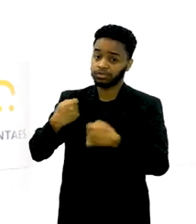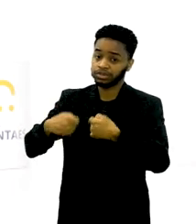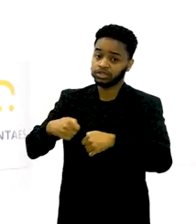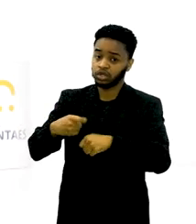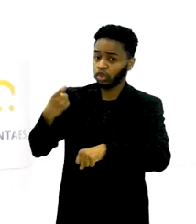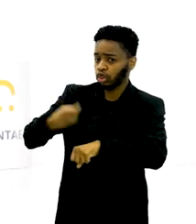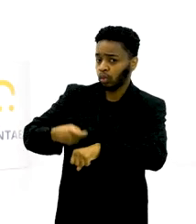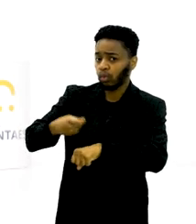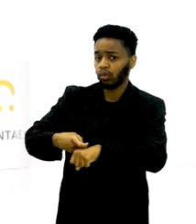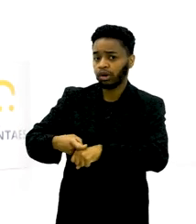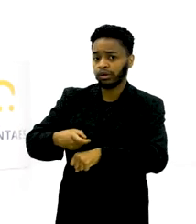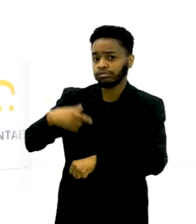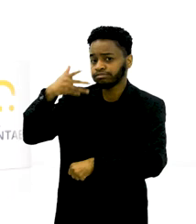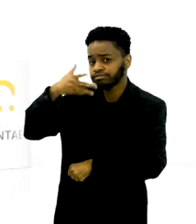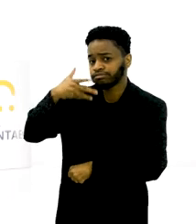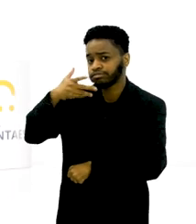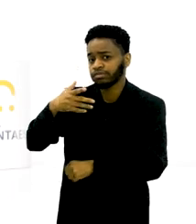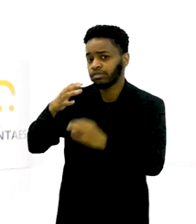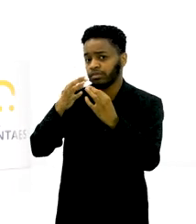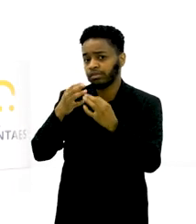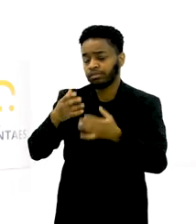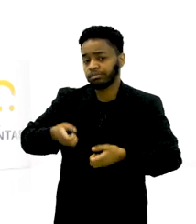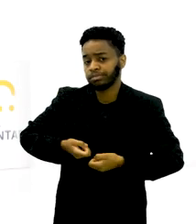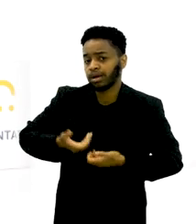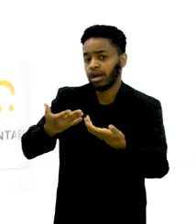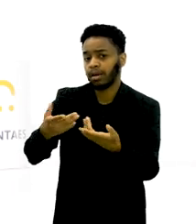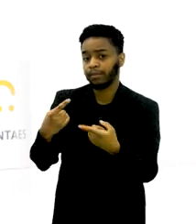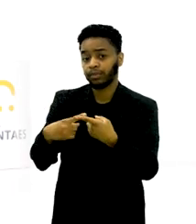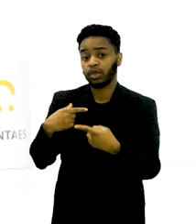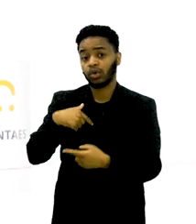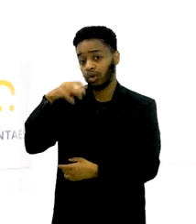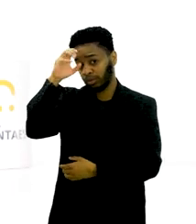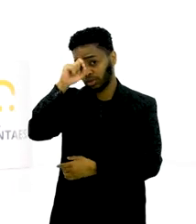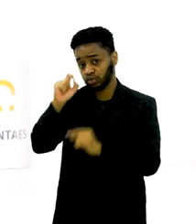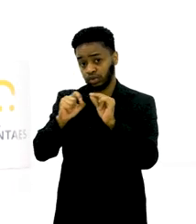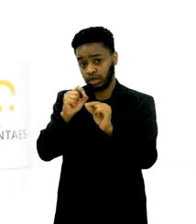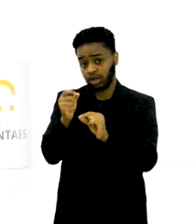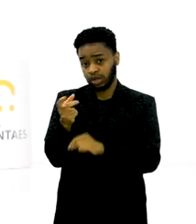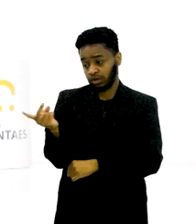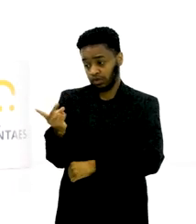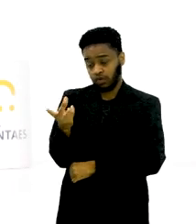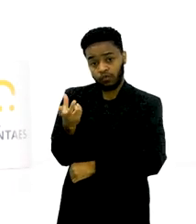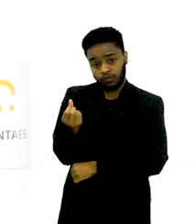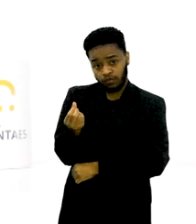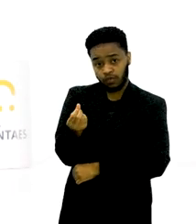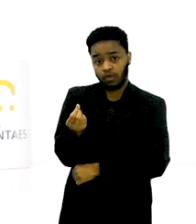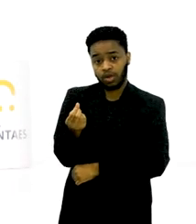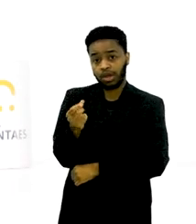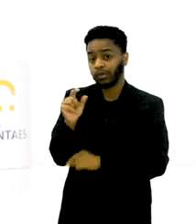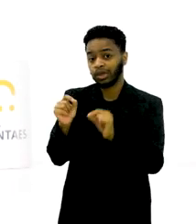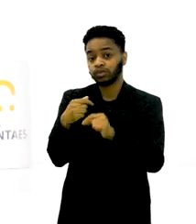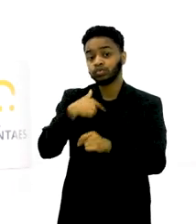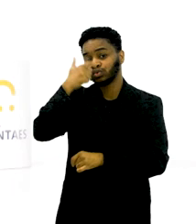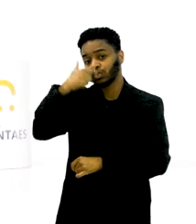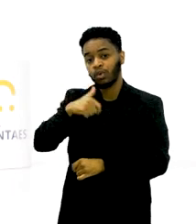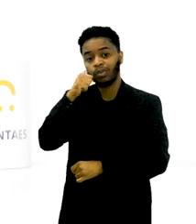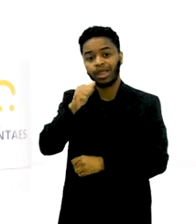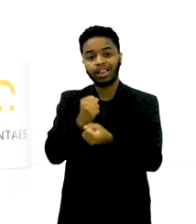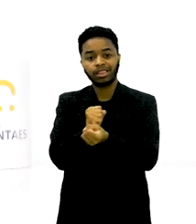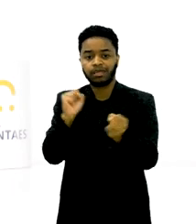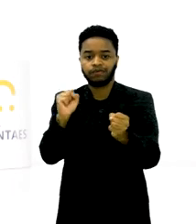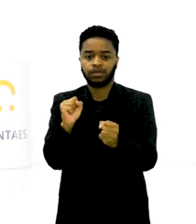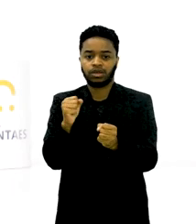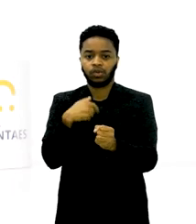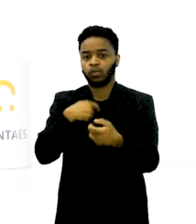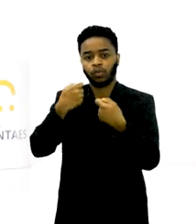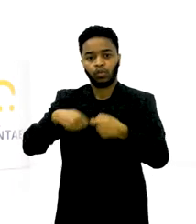nas minhas colocações na minha fala porque o que eu aprendi com o meu avô e minha avó é que eu sou uma mulher livre Então